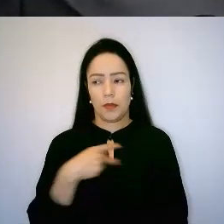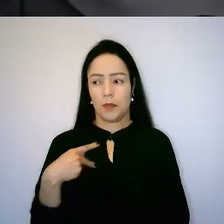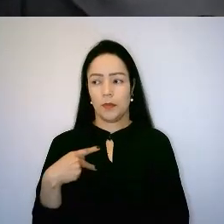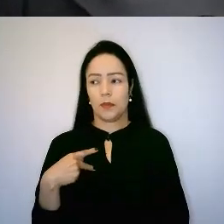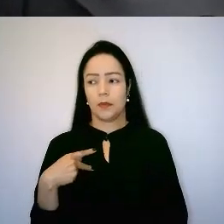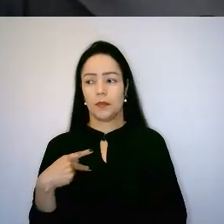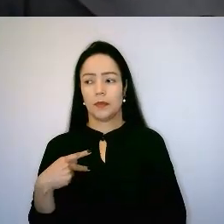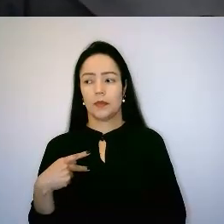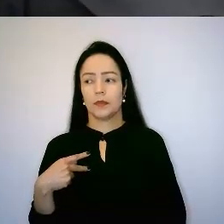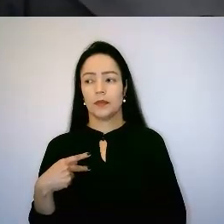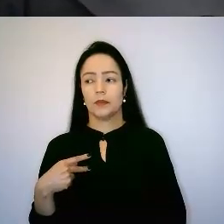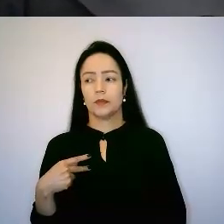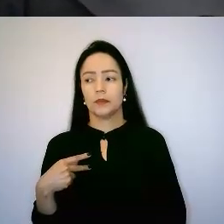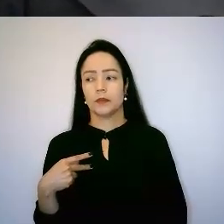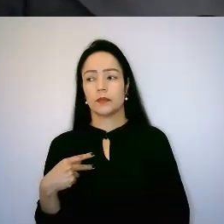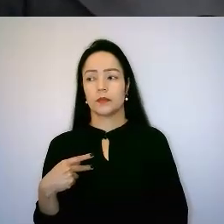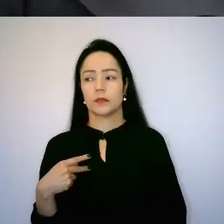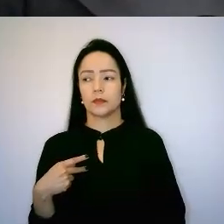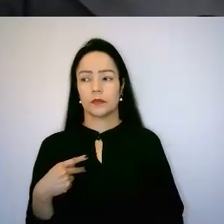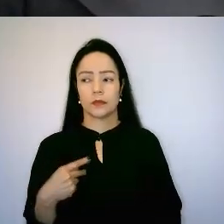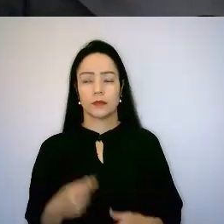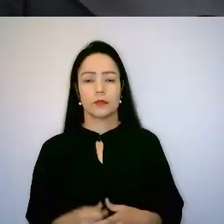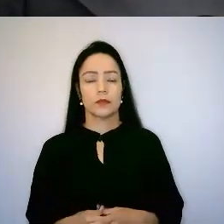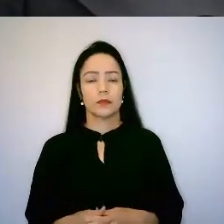a sua vida aí